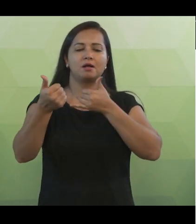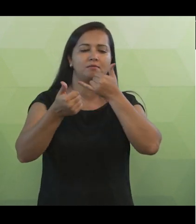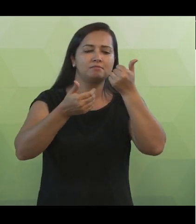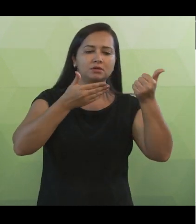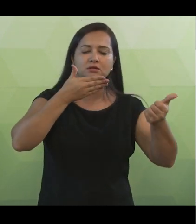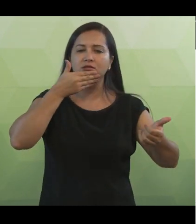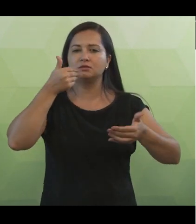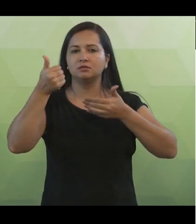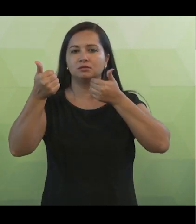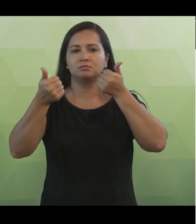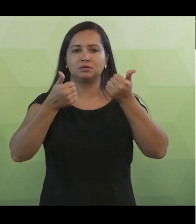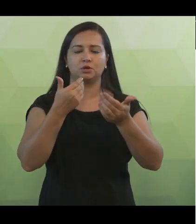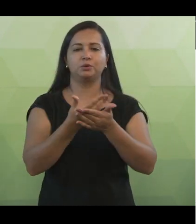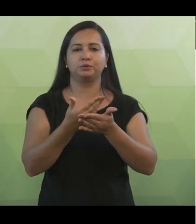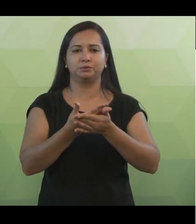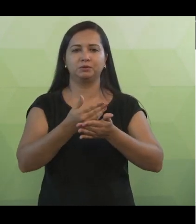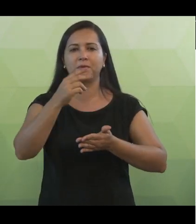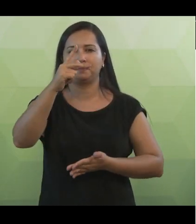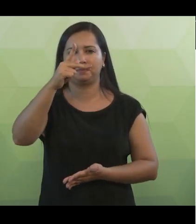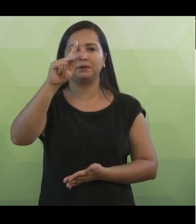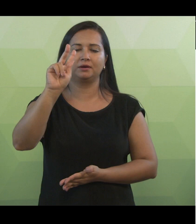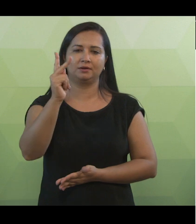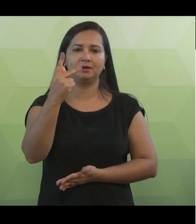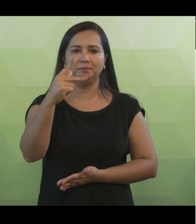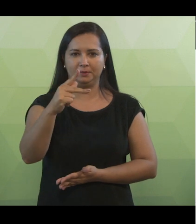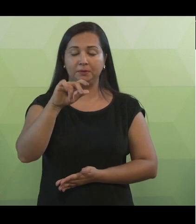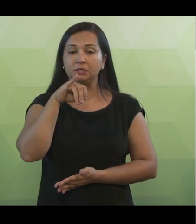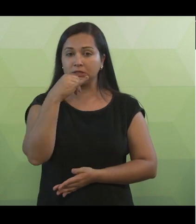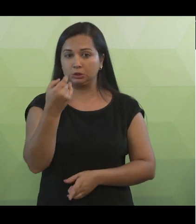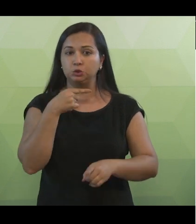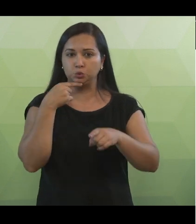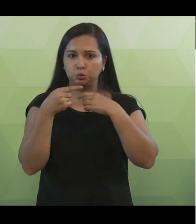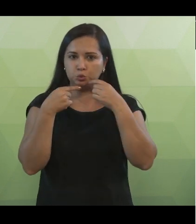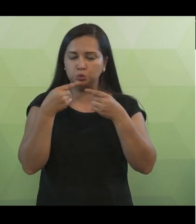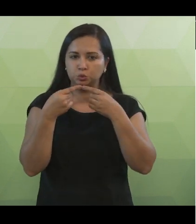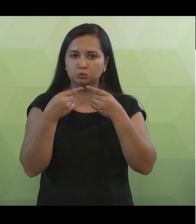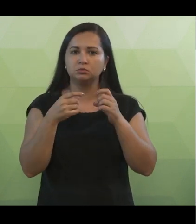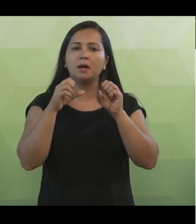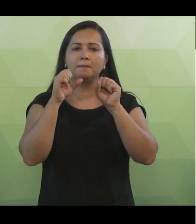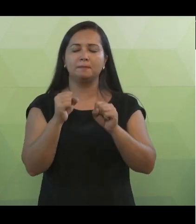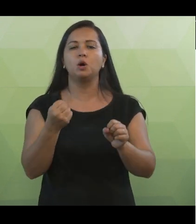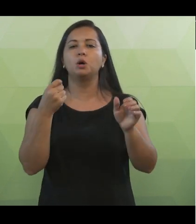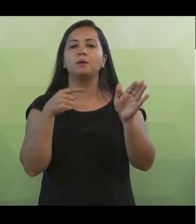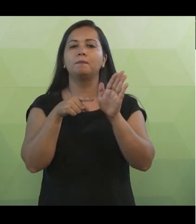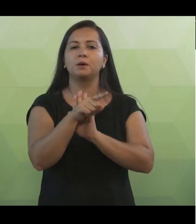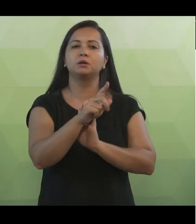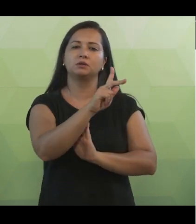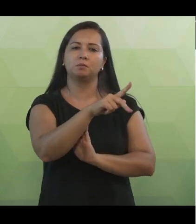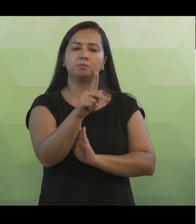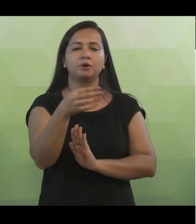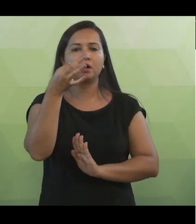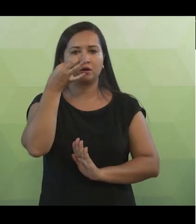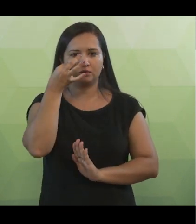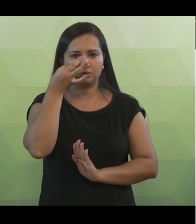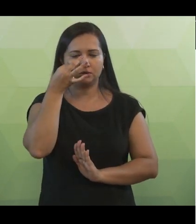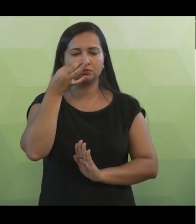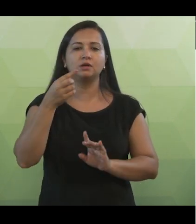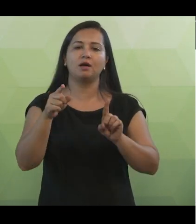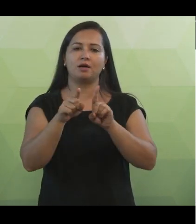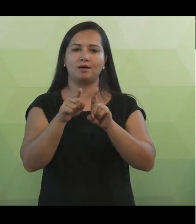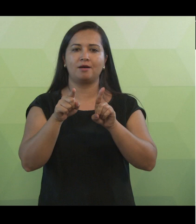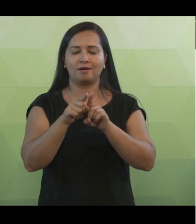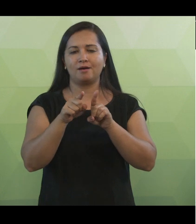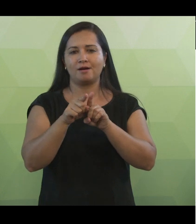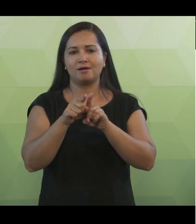desenvolvimento em PHP. Se estiver ficado alguma dúvida, não deixe de procurar os seus professores presenciais à distância e